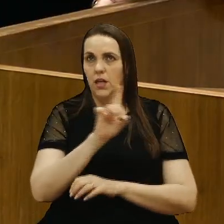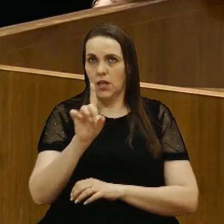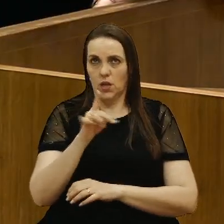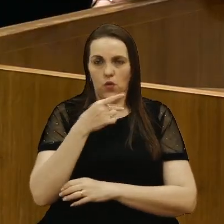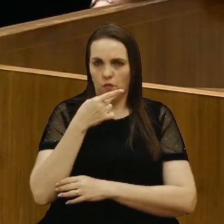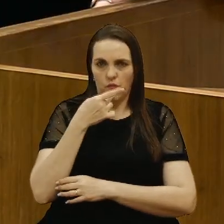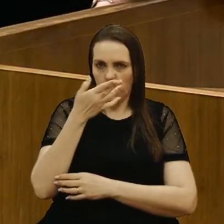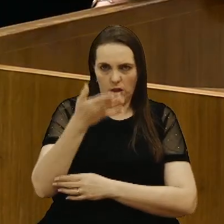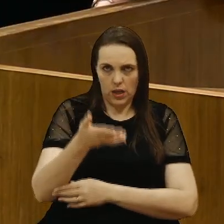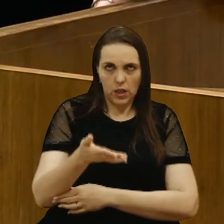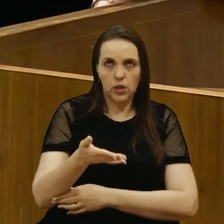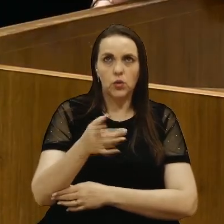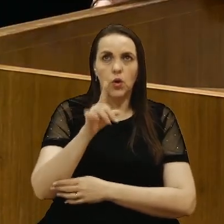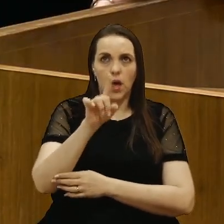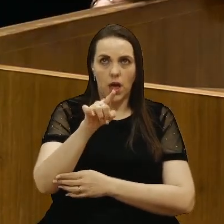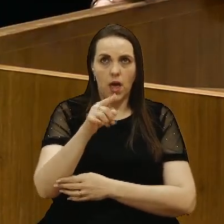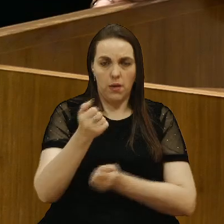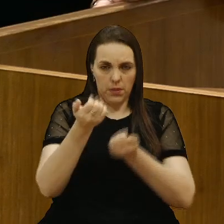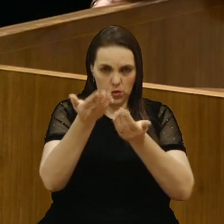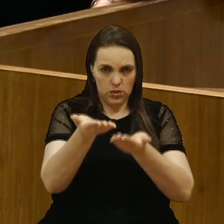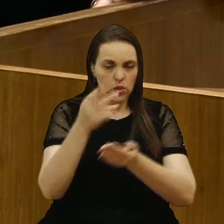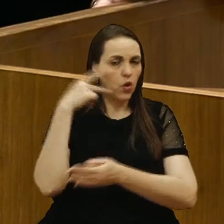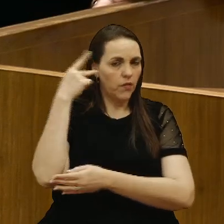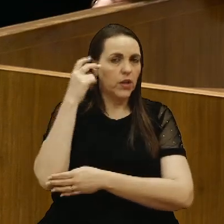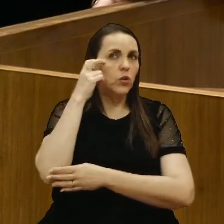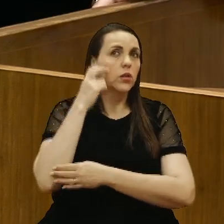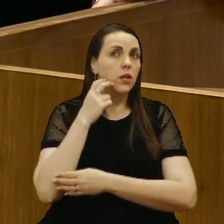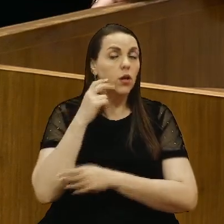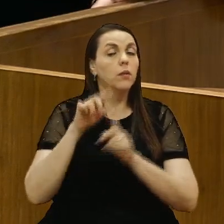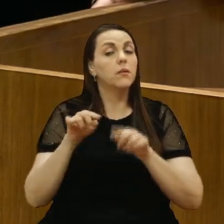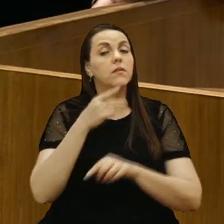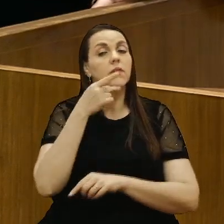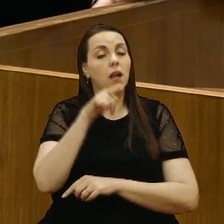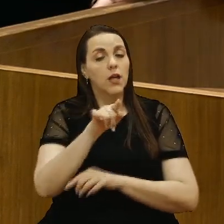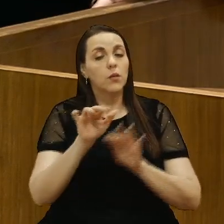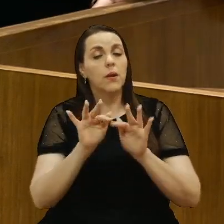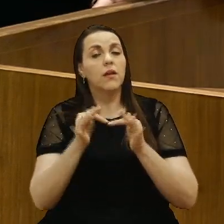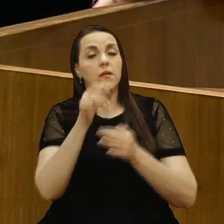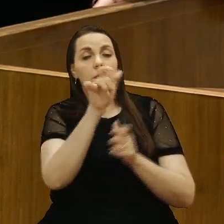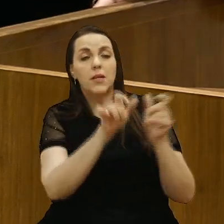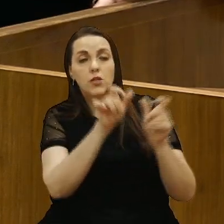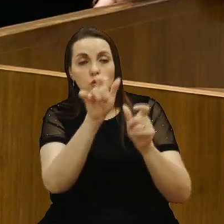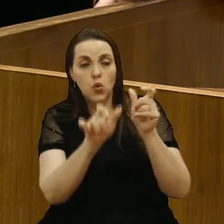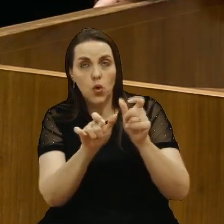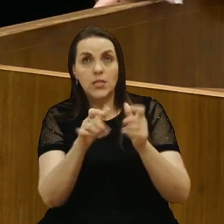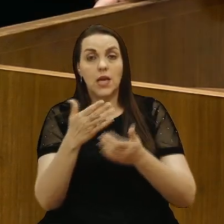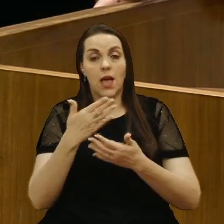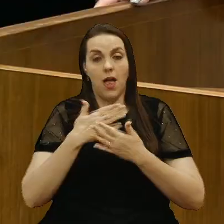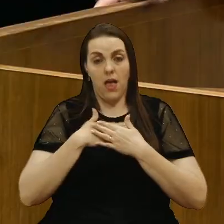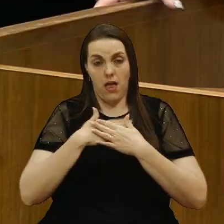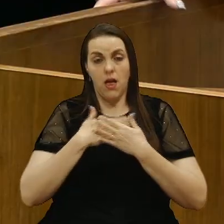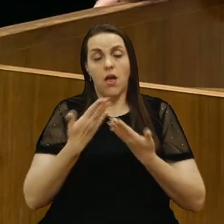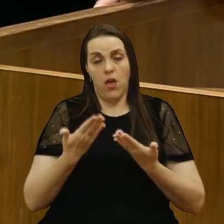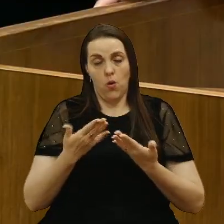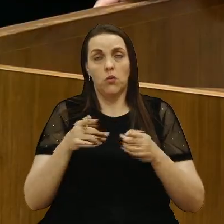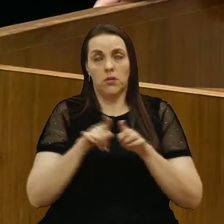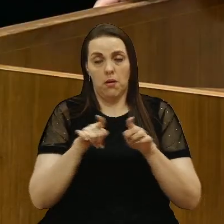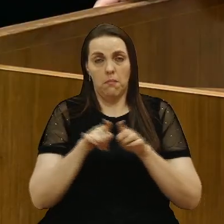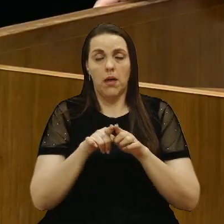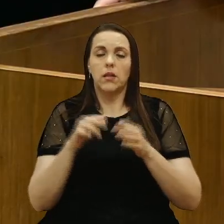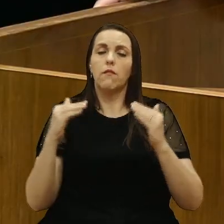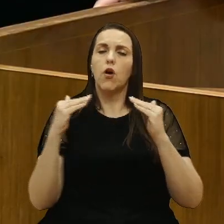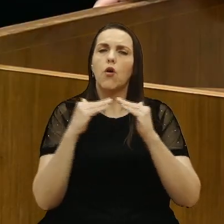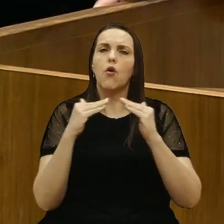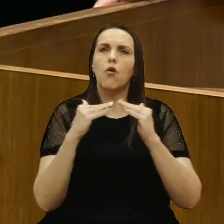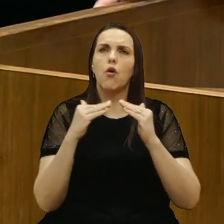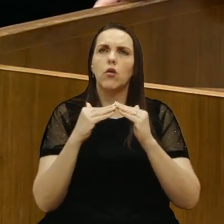que foi pelo senhor, vereador Daniel, mas foi dito para essas pessoas que eu, inclusive, estaria concordando